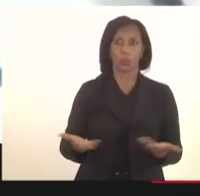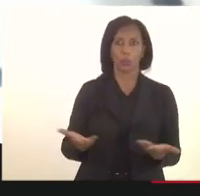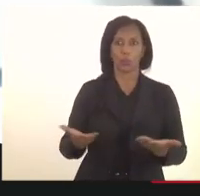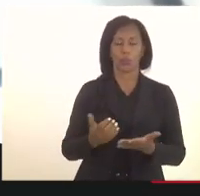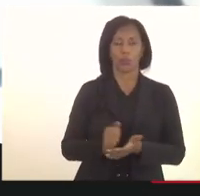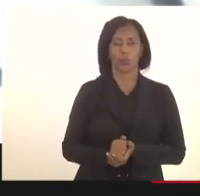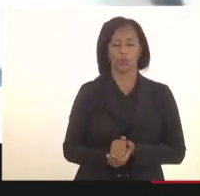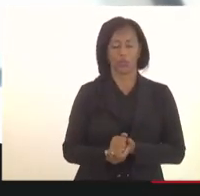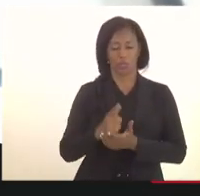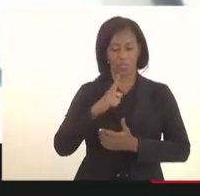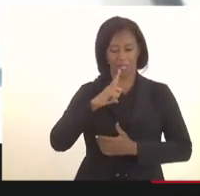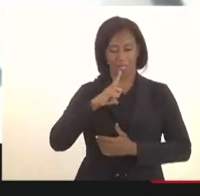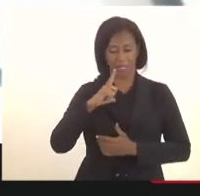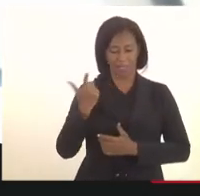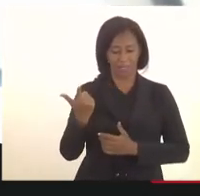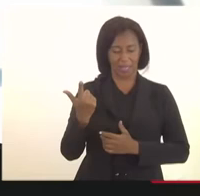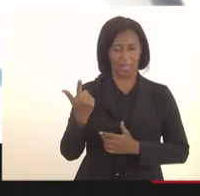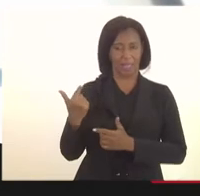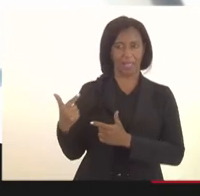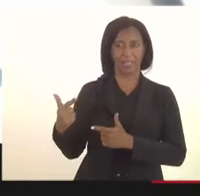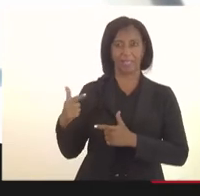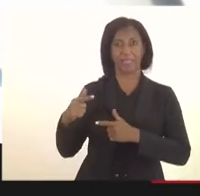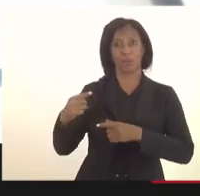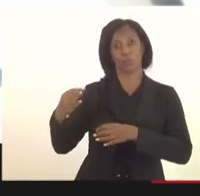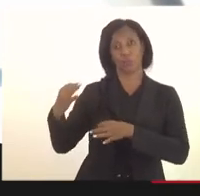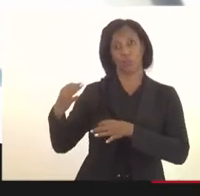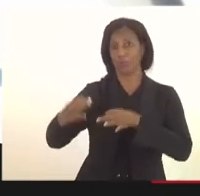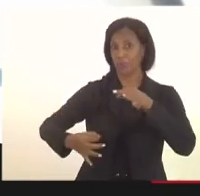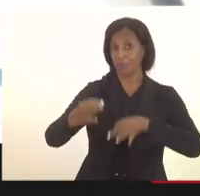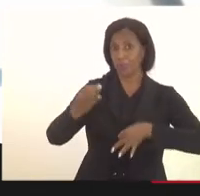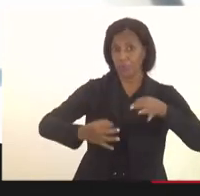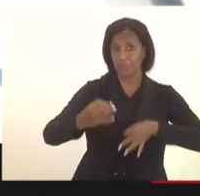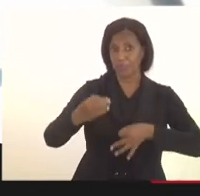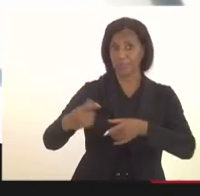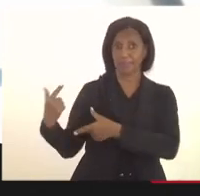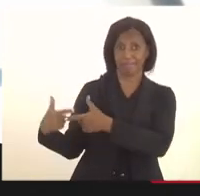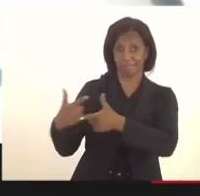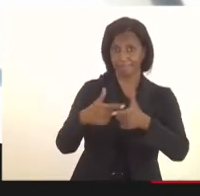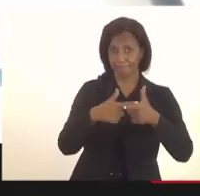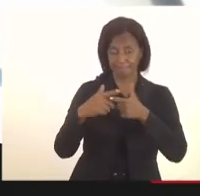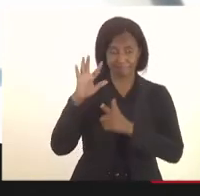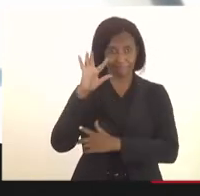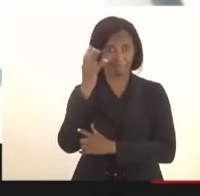ela está em sede de arbitragem, também em sede judicial, né?